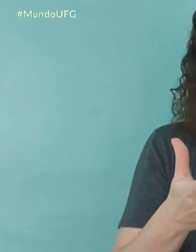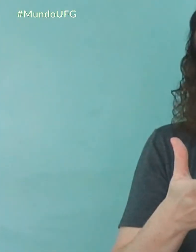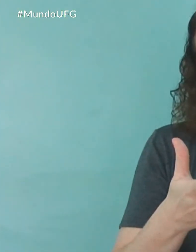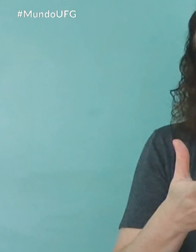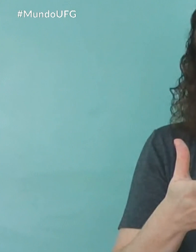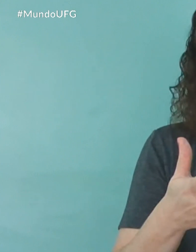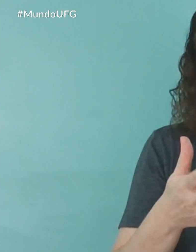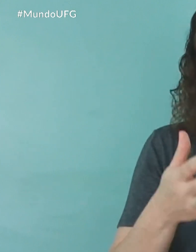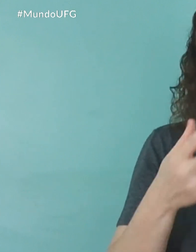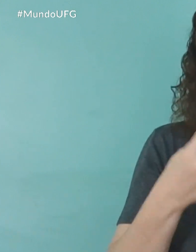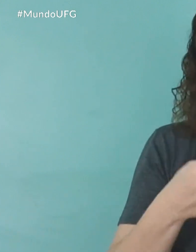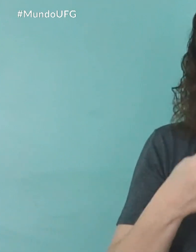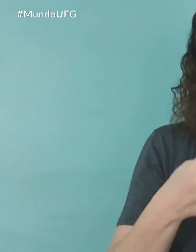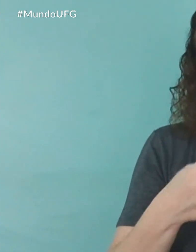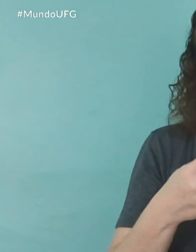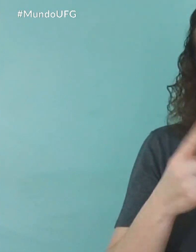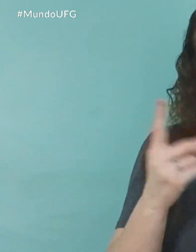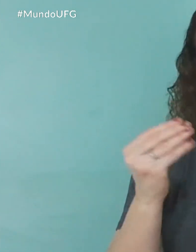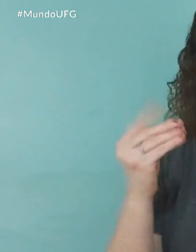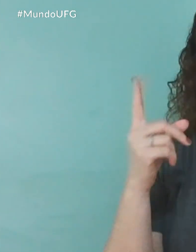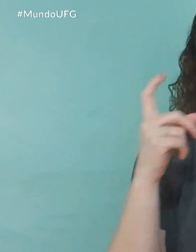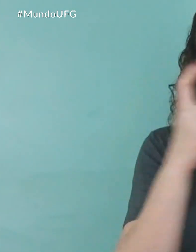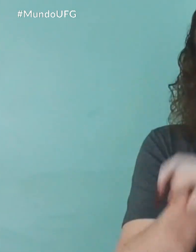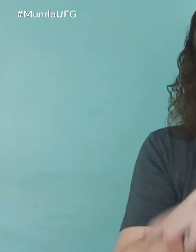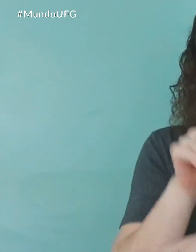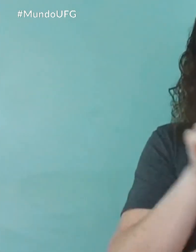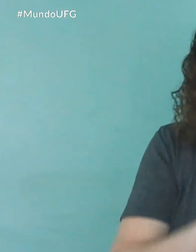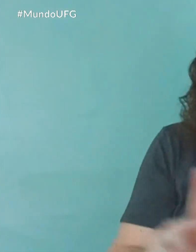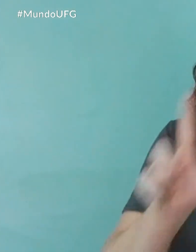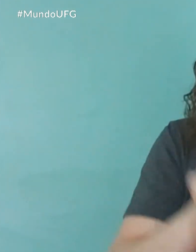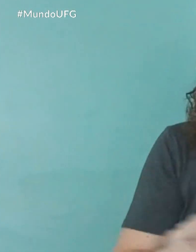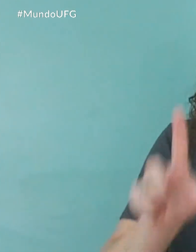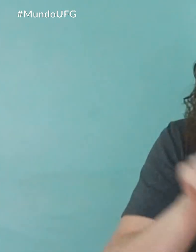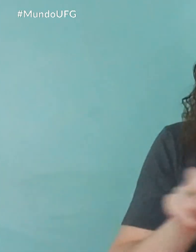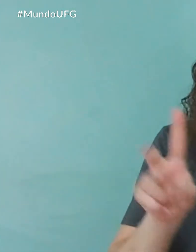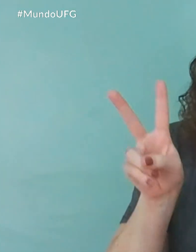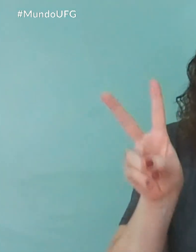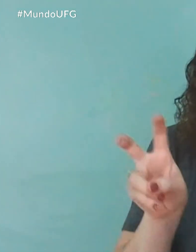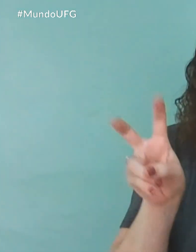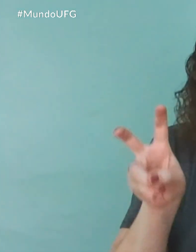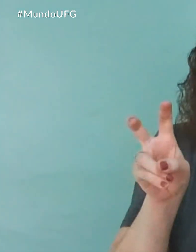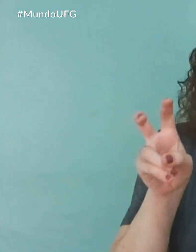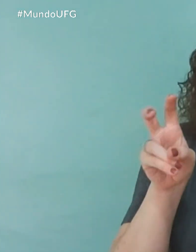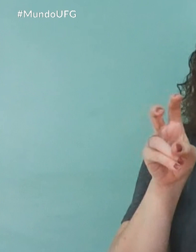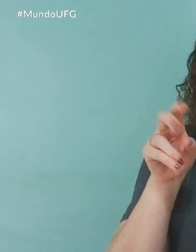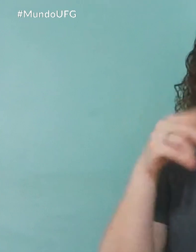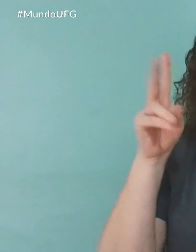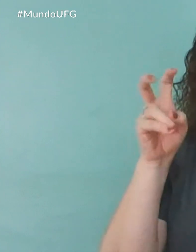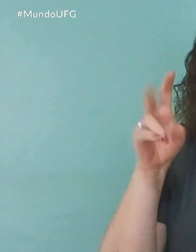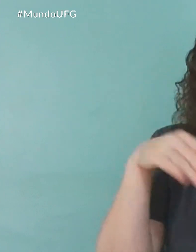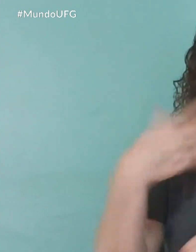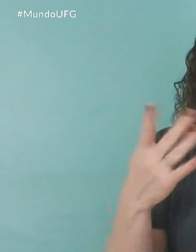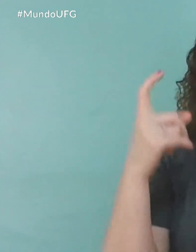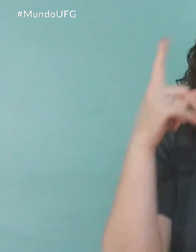temos contato direto com a literatura, e essa literatura na nossa língua, né? Então, a